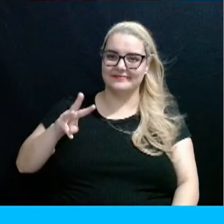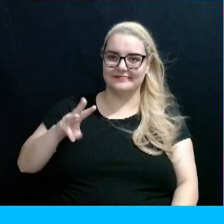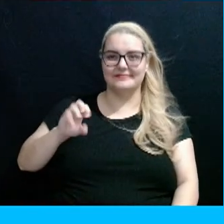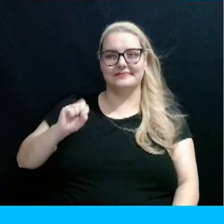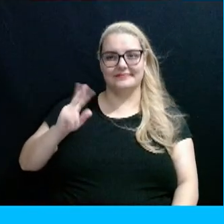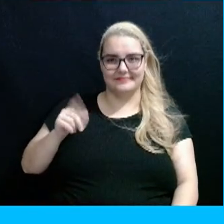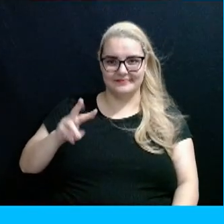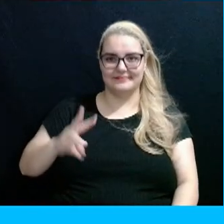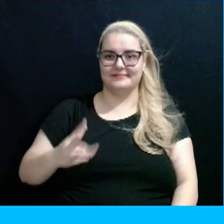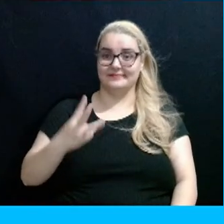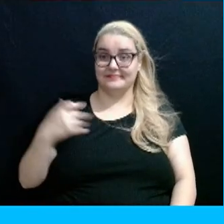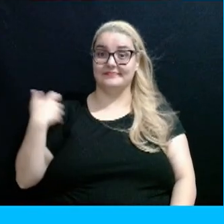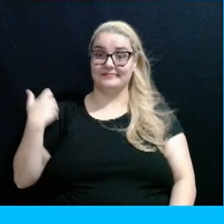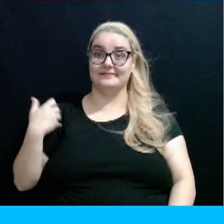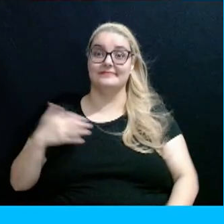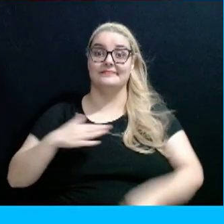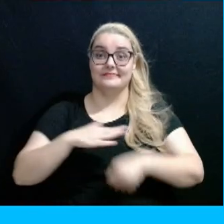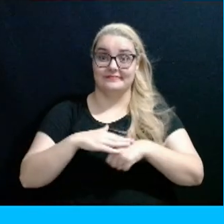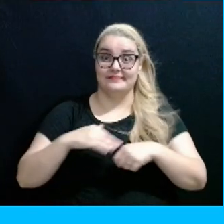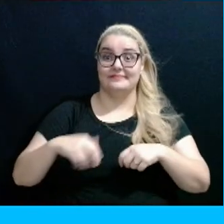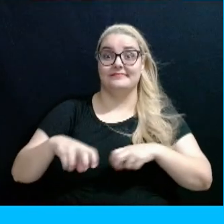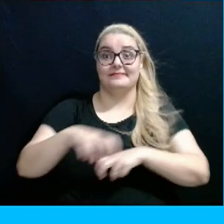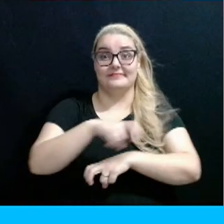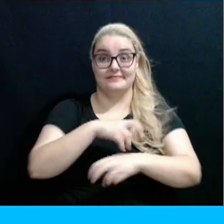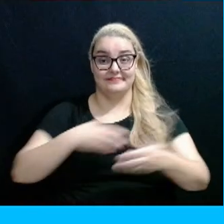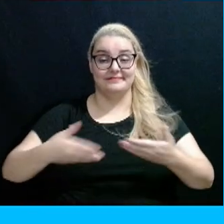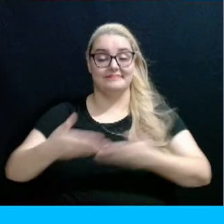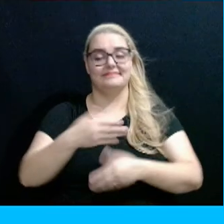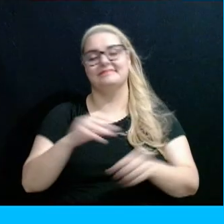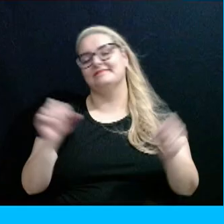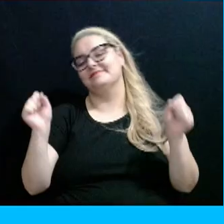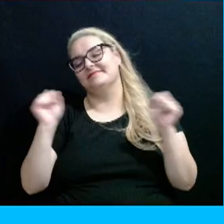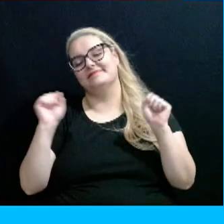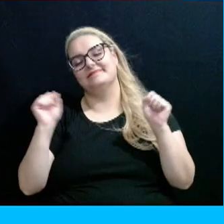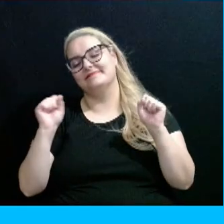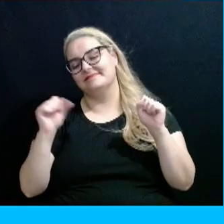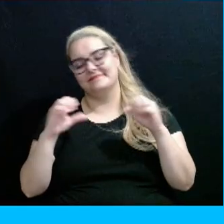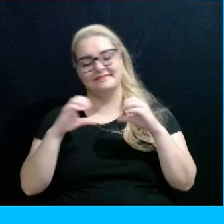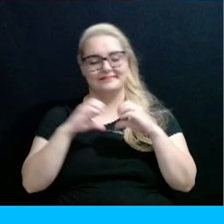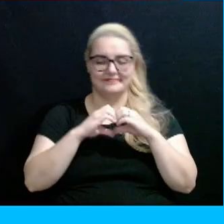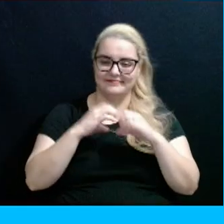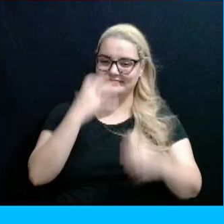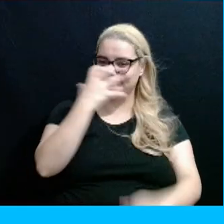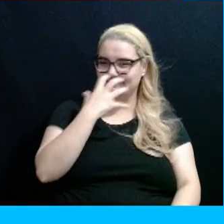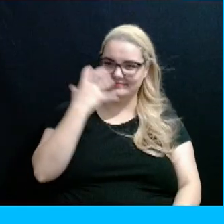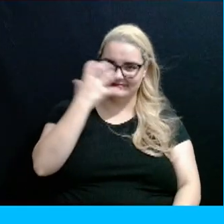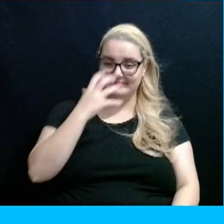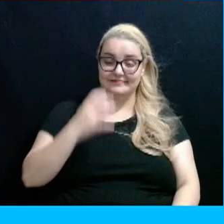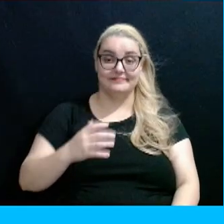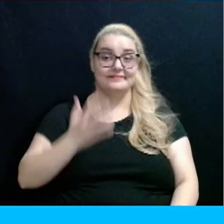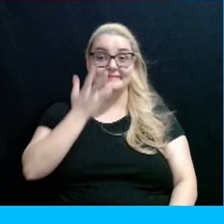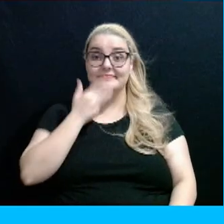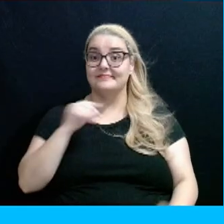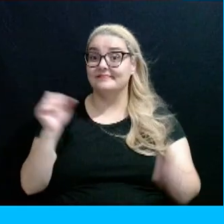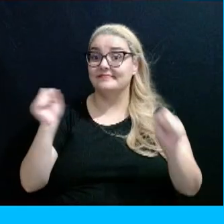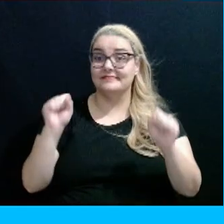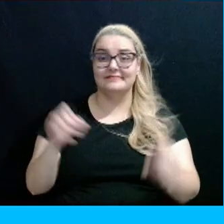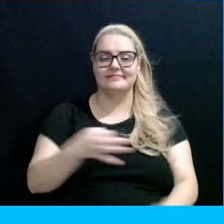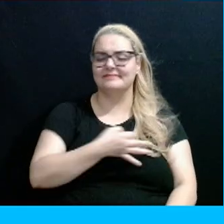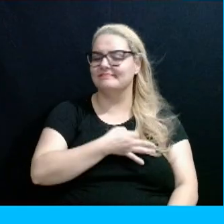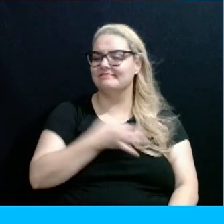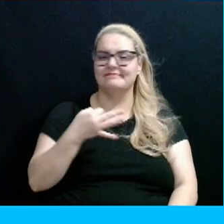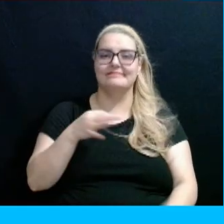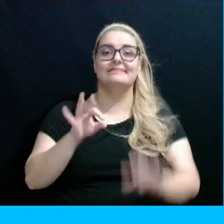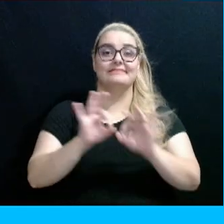dócil, sociável e apaixonante. Ela é ótima com crianças e perfeita para a